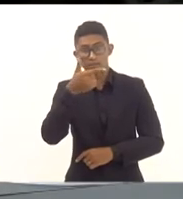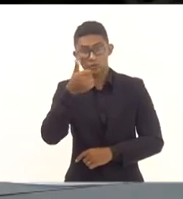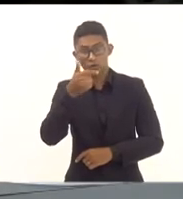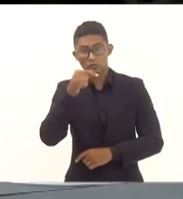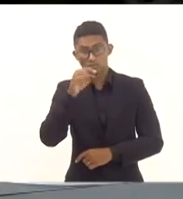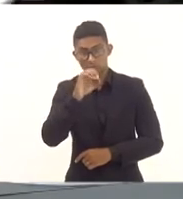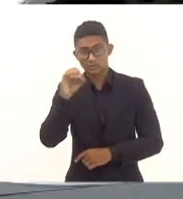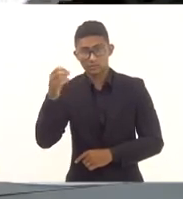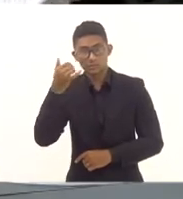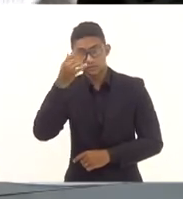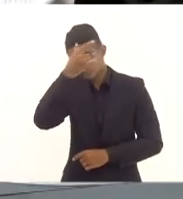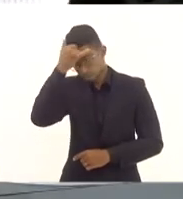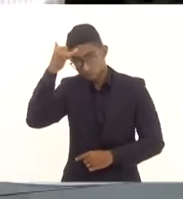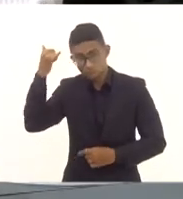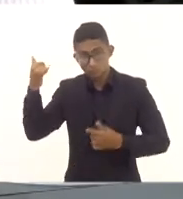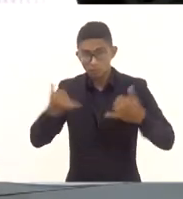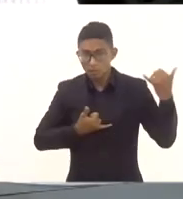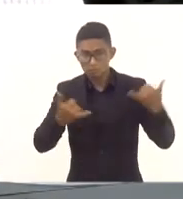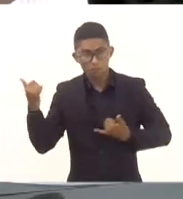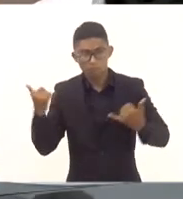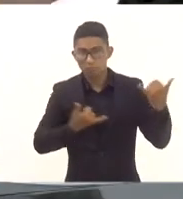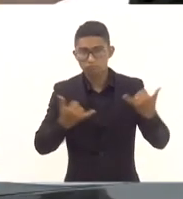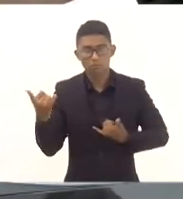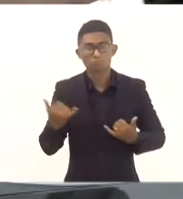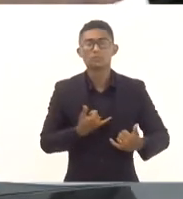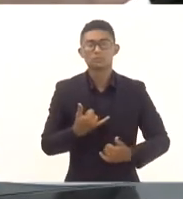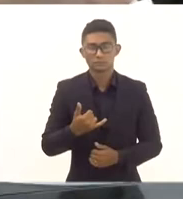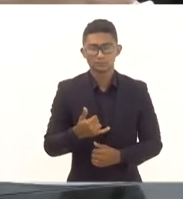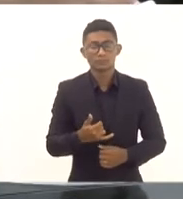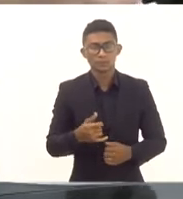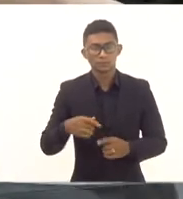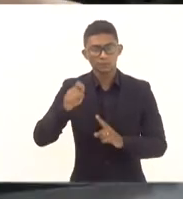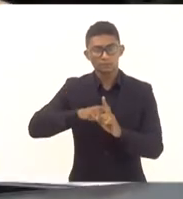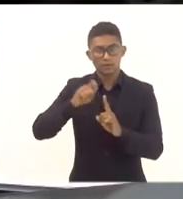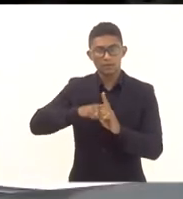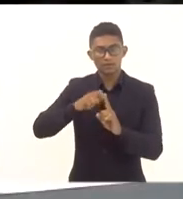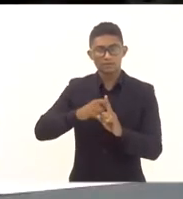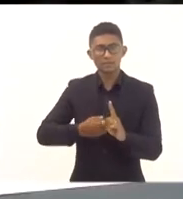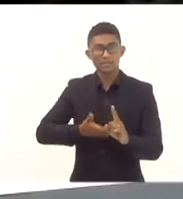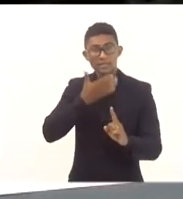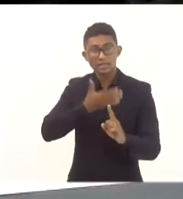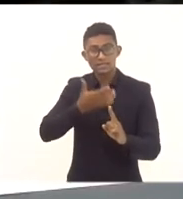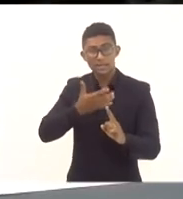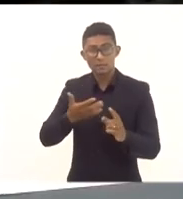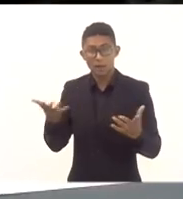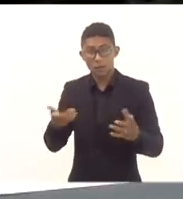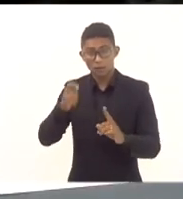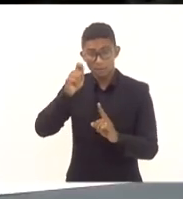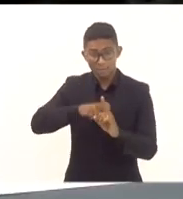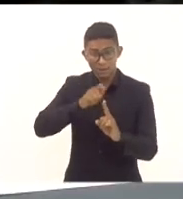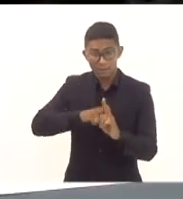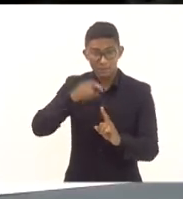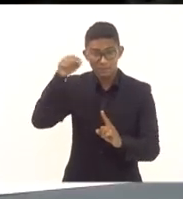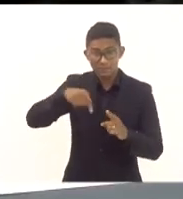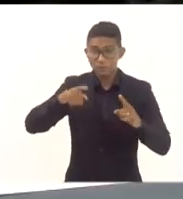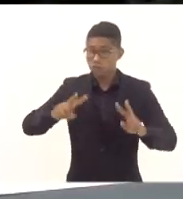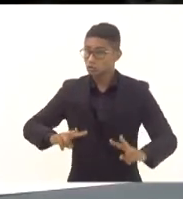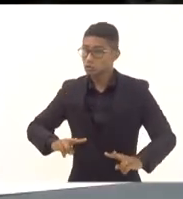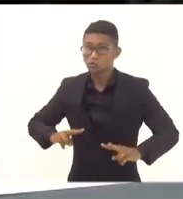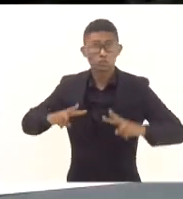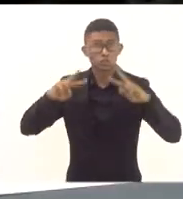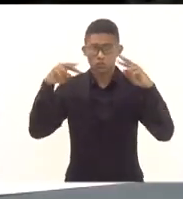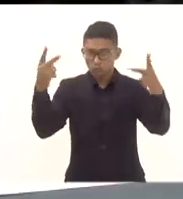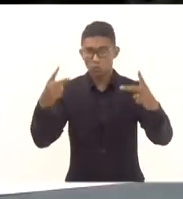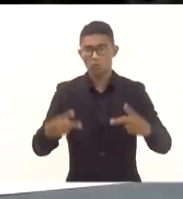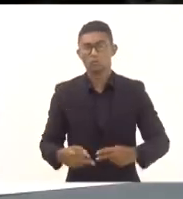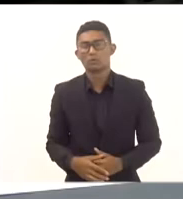então a praticamente o dobro do registrado do registrado em dezembro de 21 foi de 50 9362